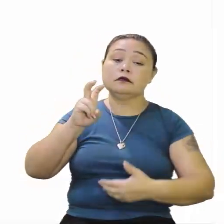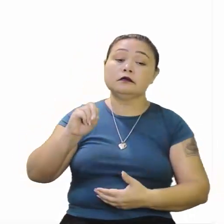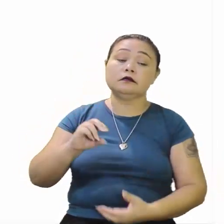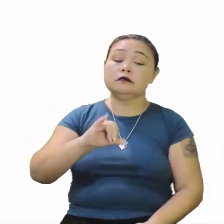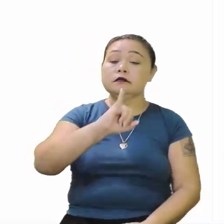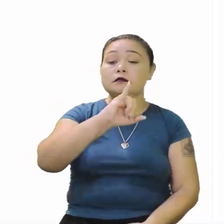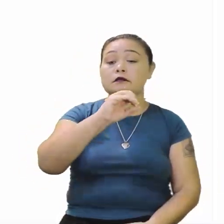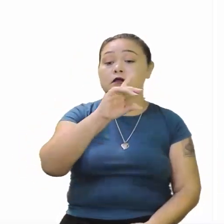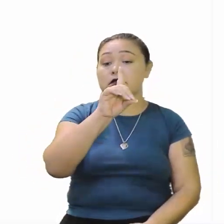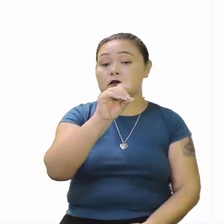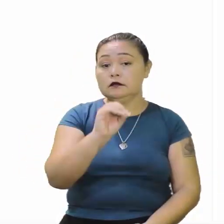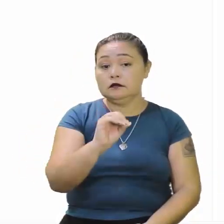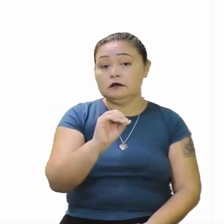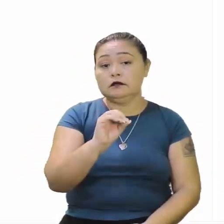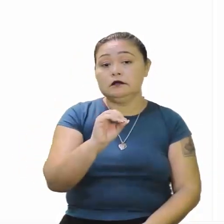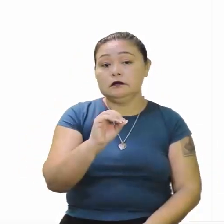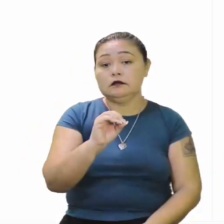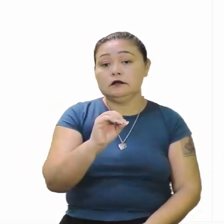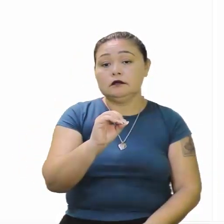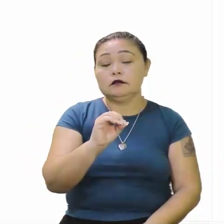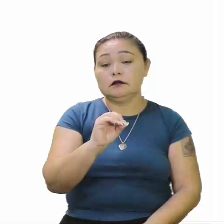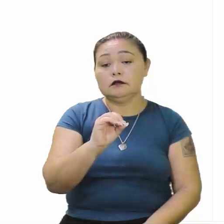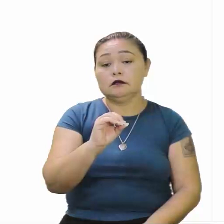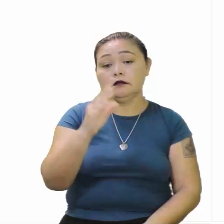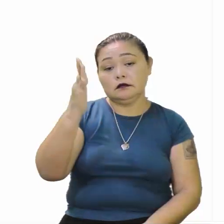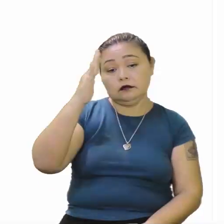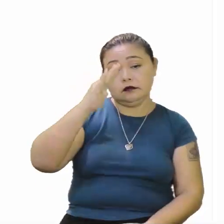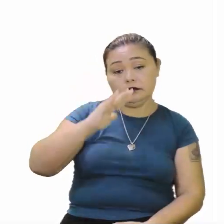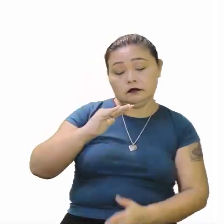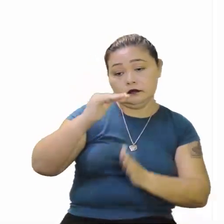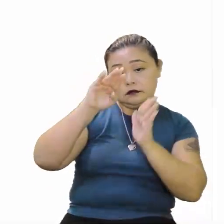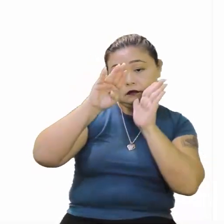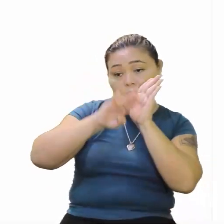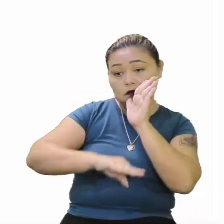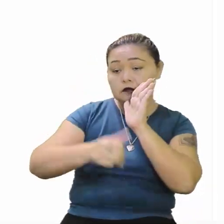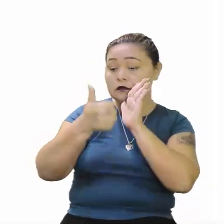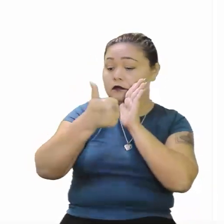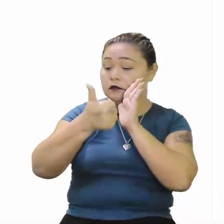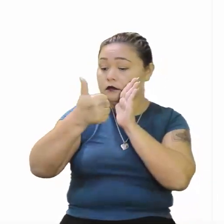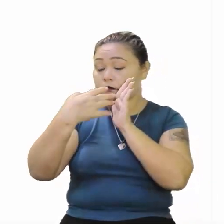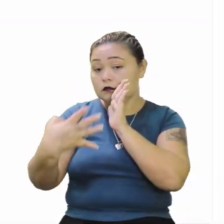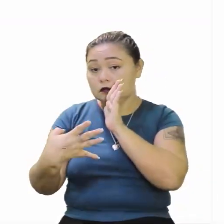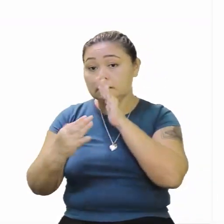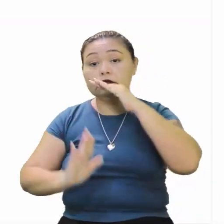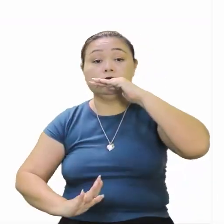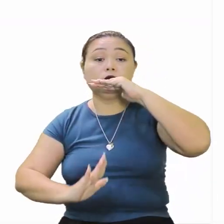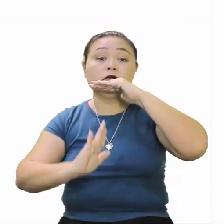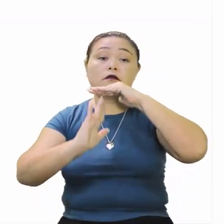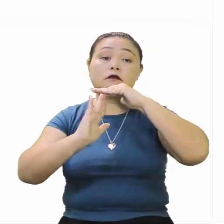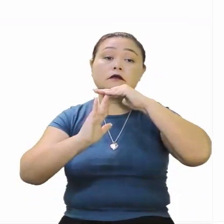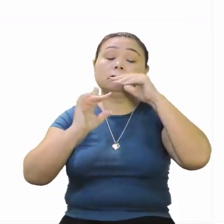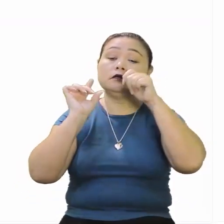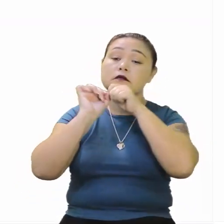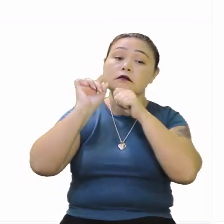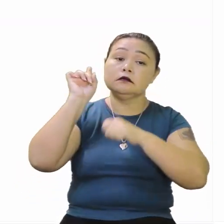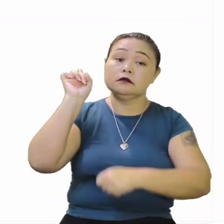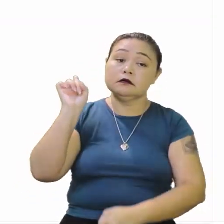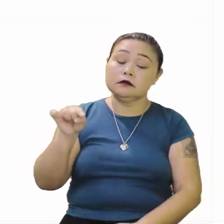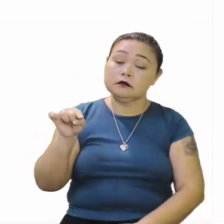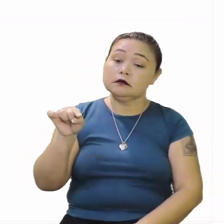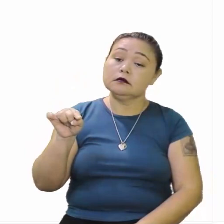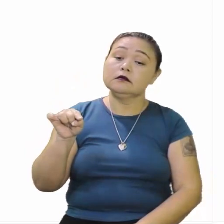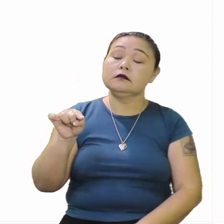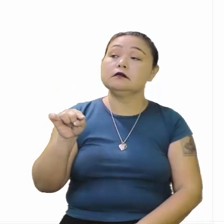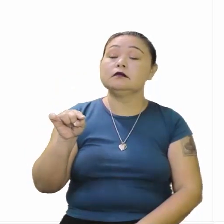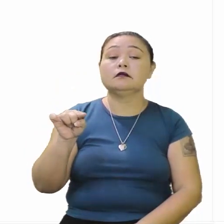iodo, ele está abaixo de 144, que é o ponto de fusão. Sendo assim, olha aí,